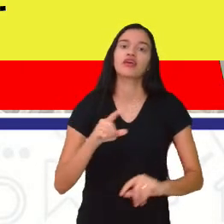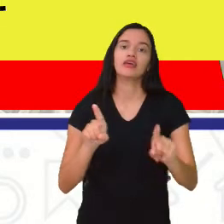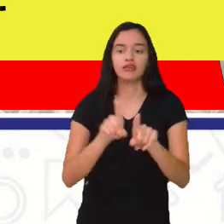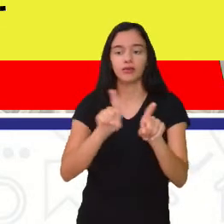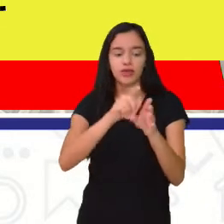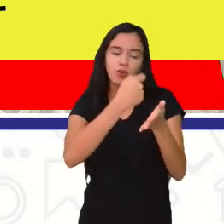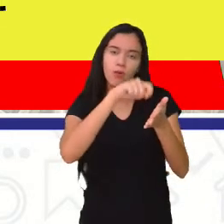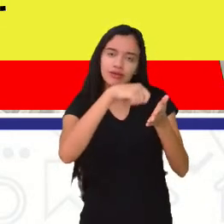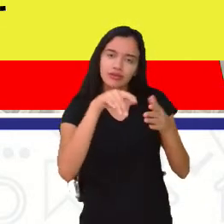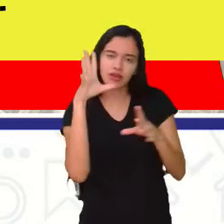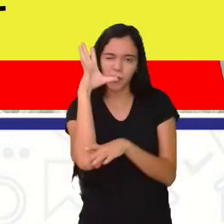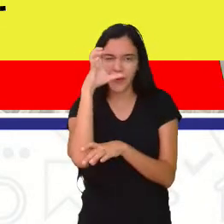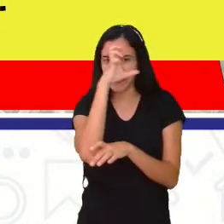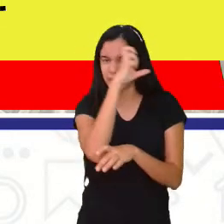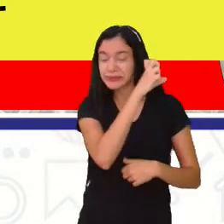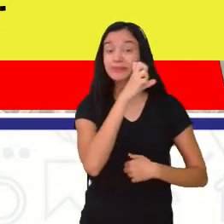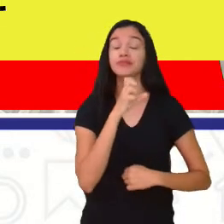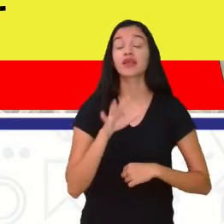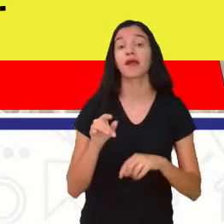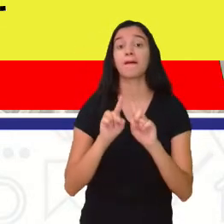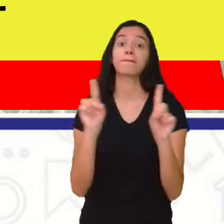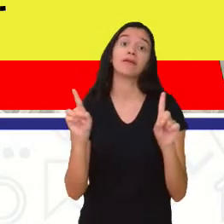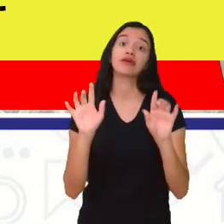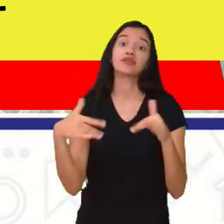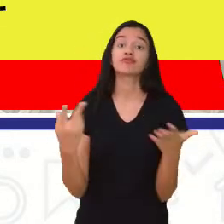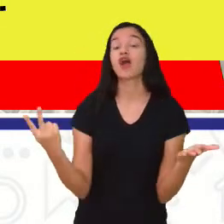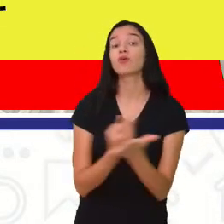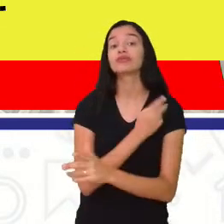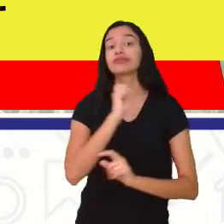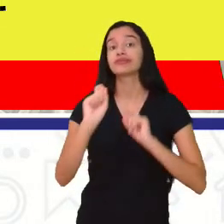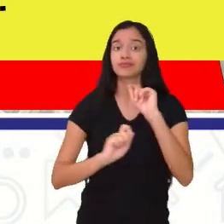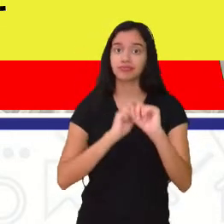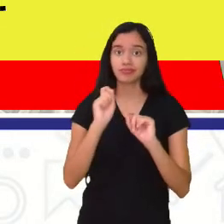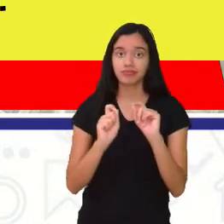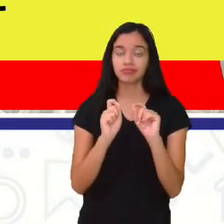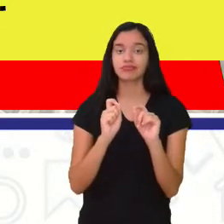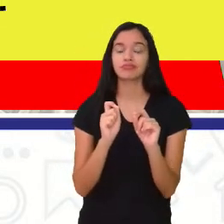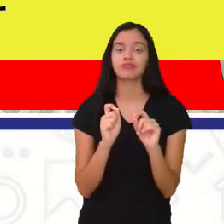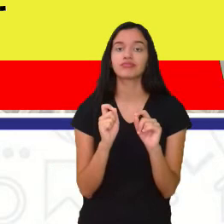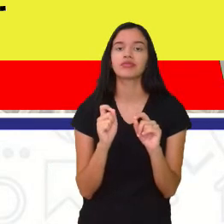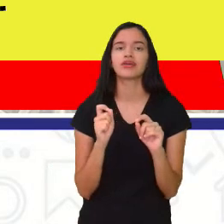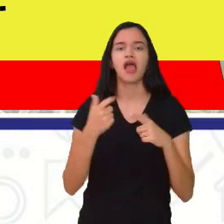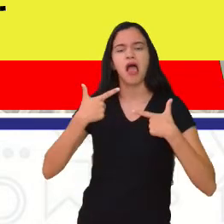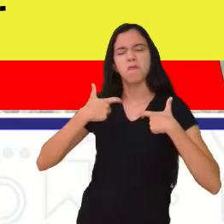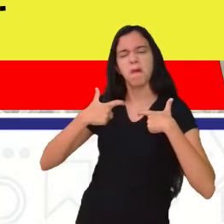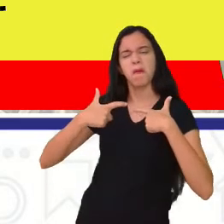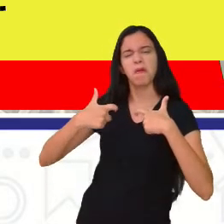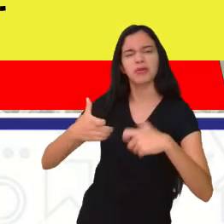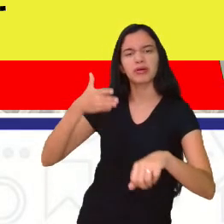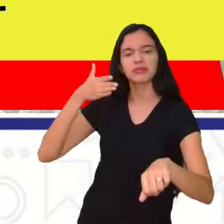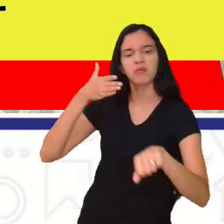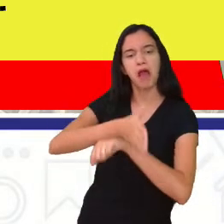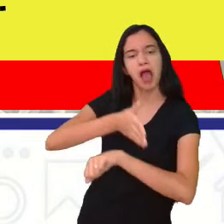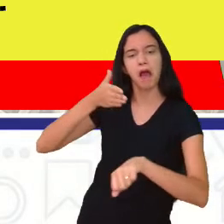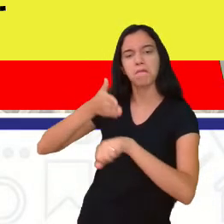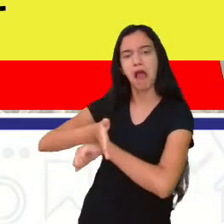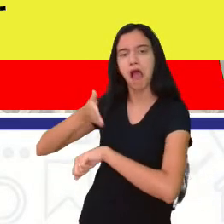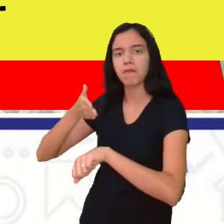estilo de cabelo utilizado, né, pelos indígenas moicanos, né? Tem um filme, inclusive,